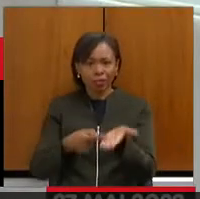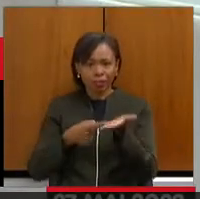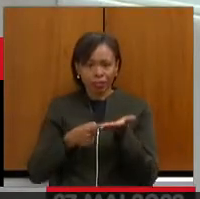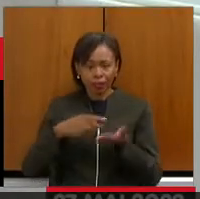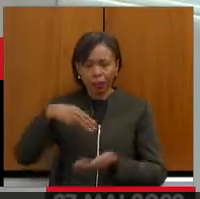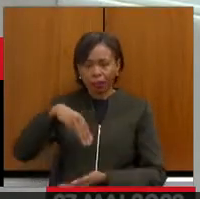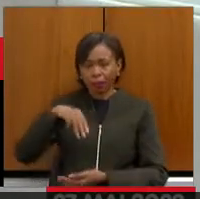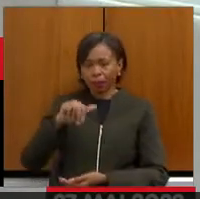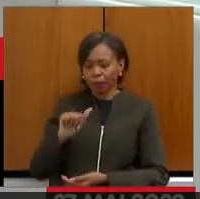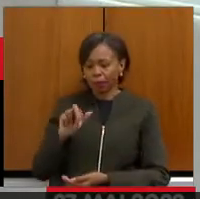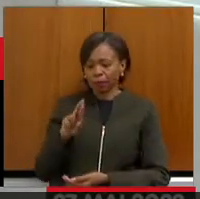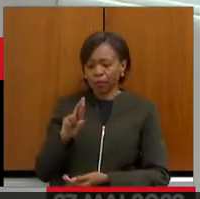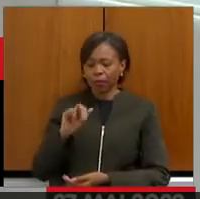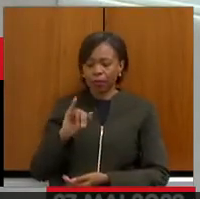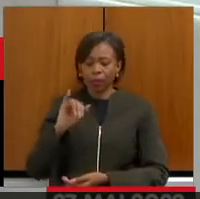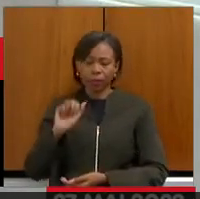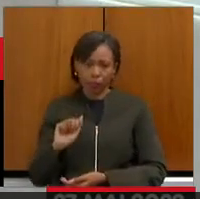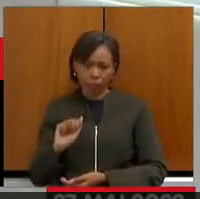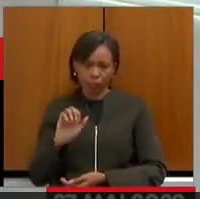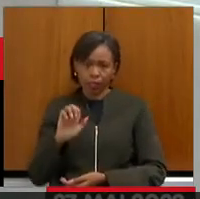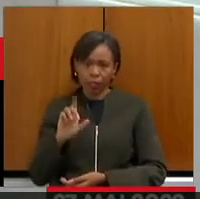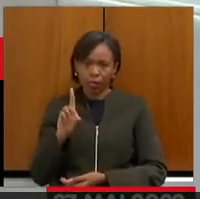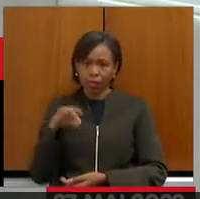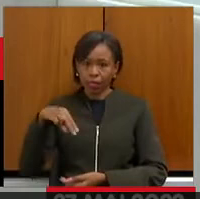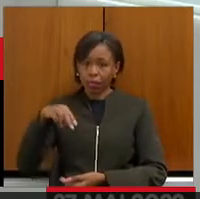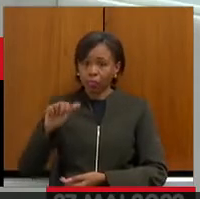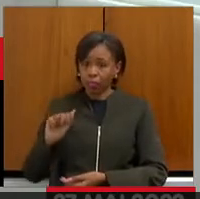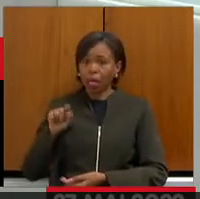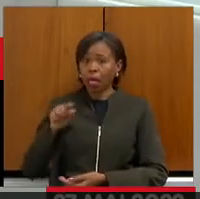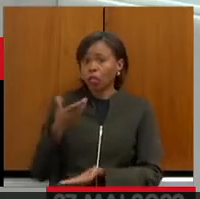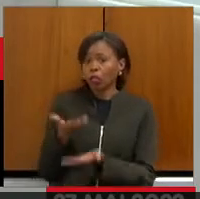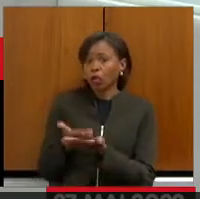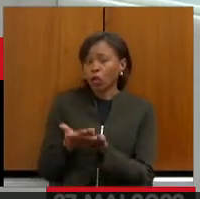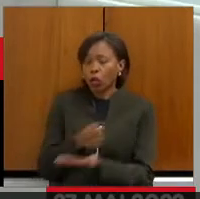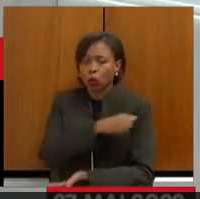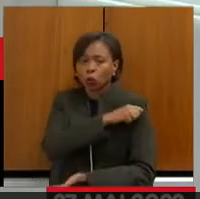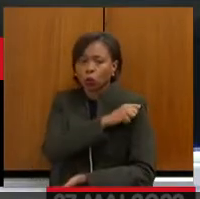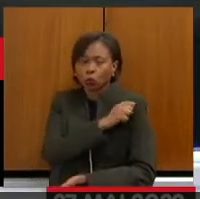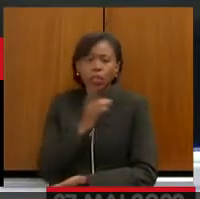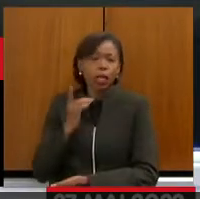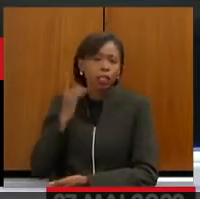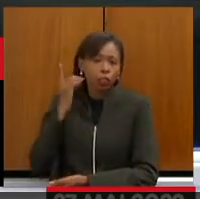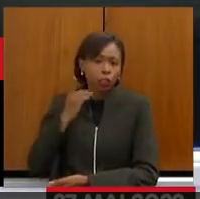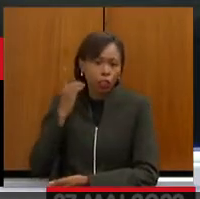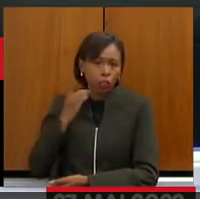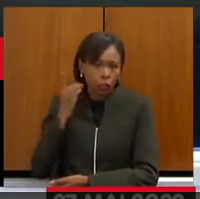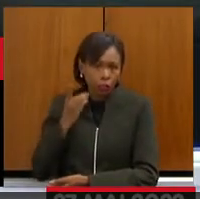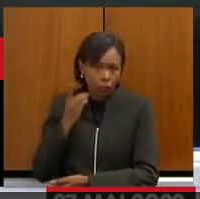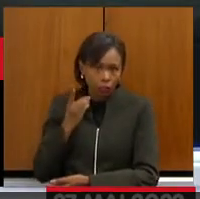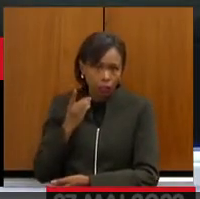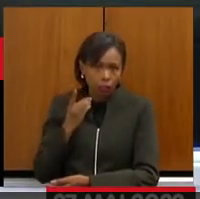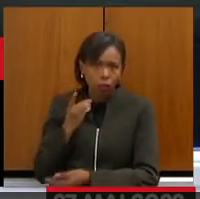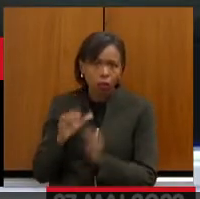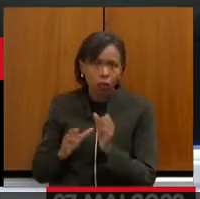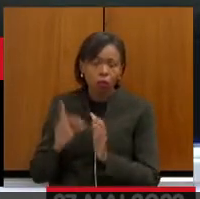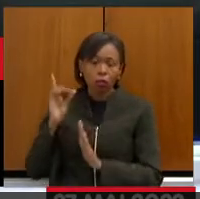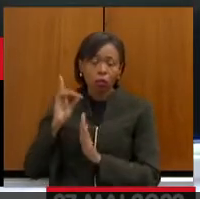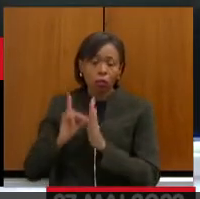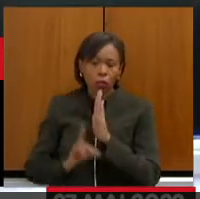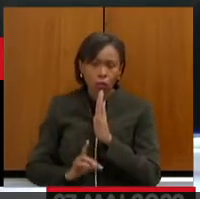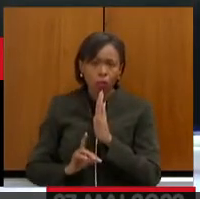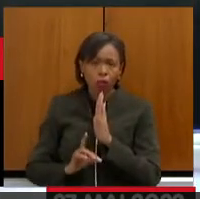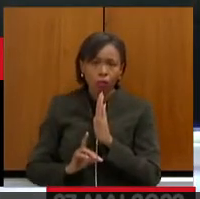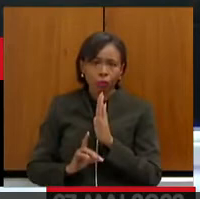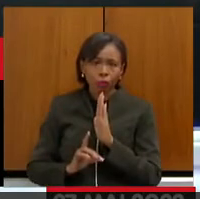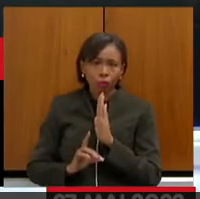Maria Edna Fernandes estudante de direito diretora de relações institucionais do diretório Central